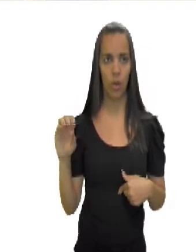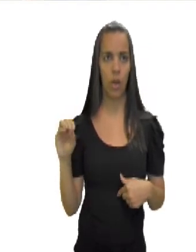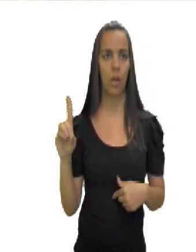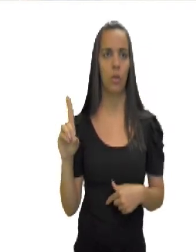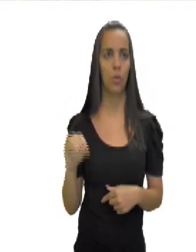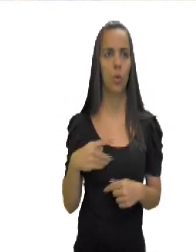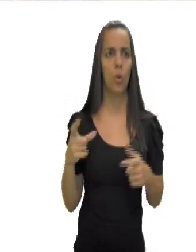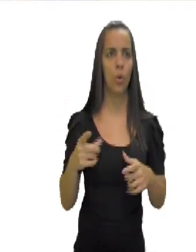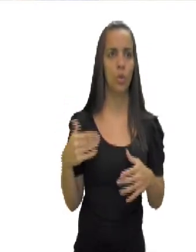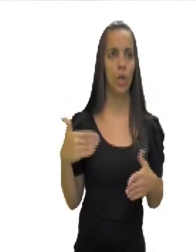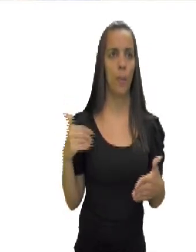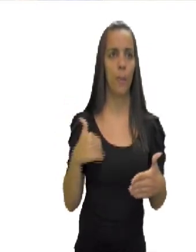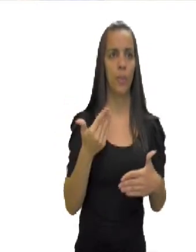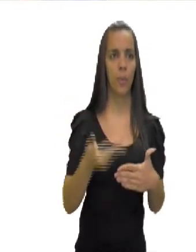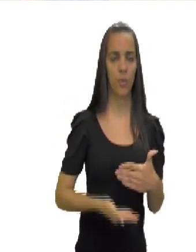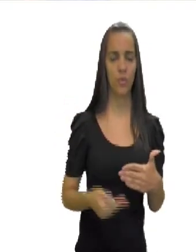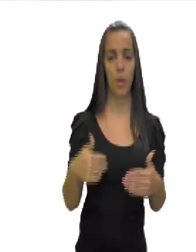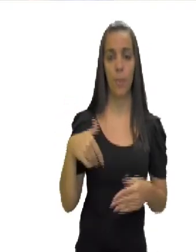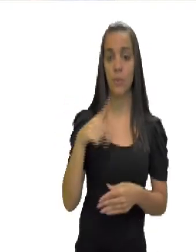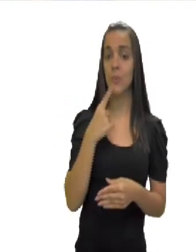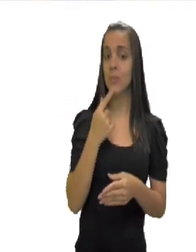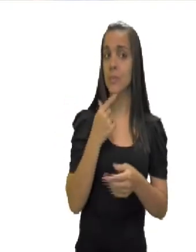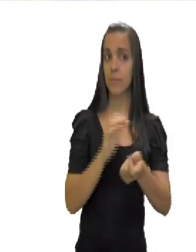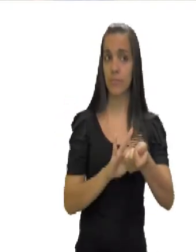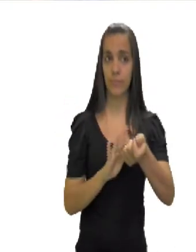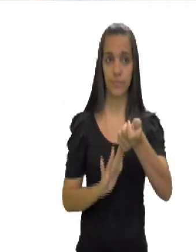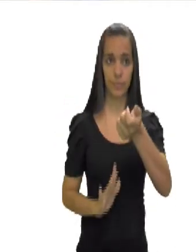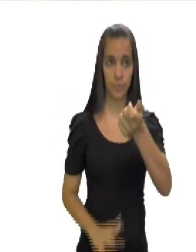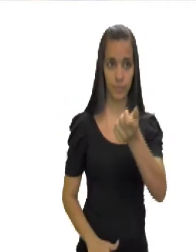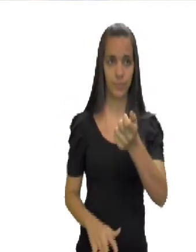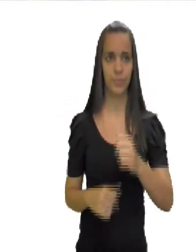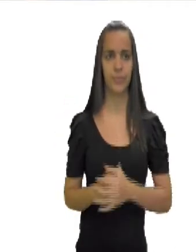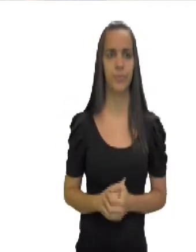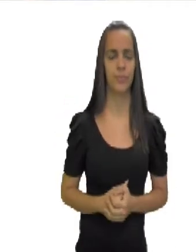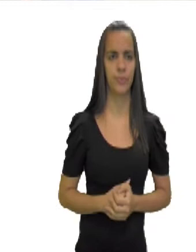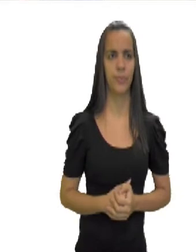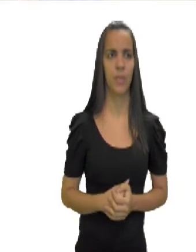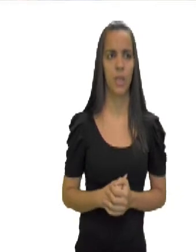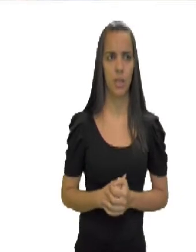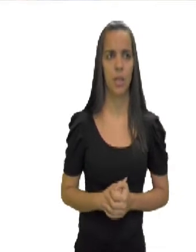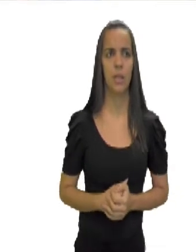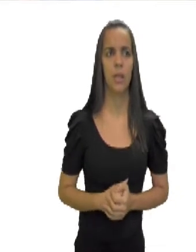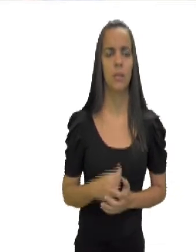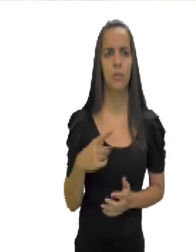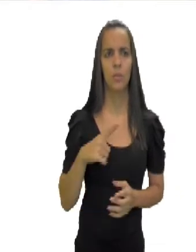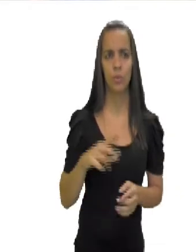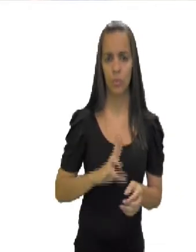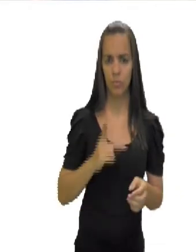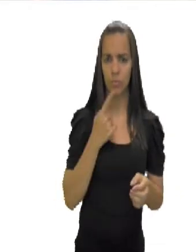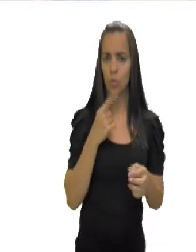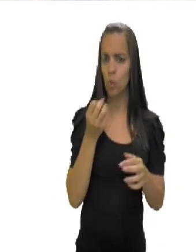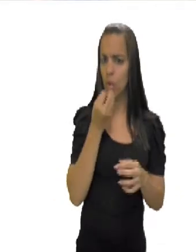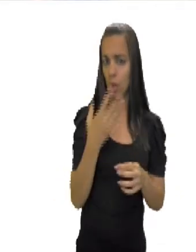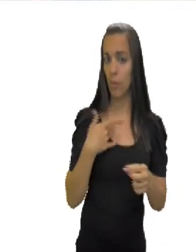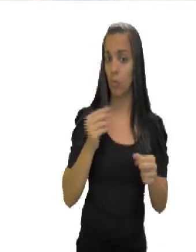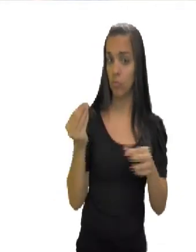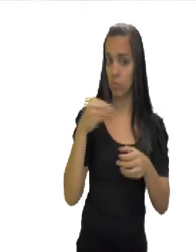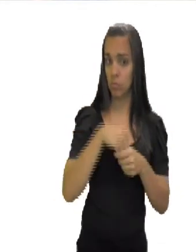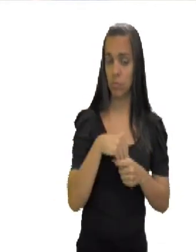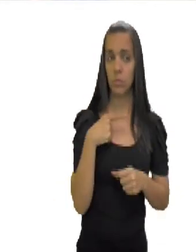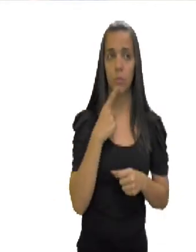passa para o sangue. Aquilo que se aproveita vai para o sangue. E a parte